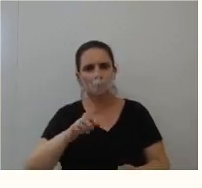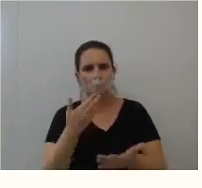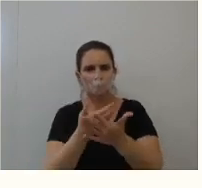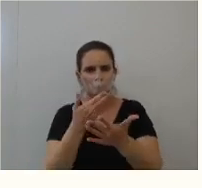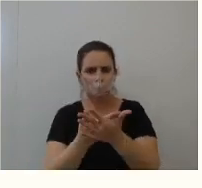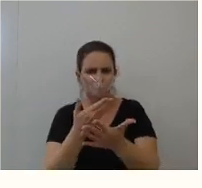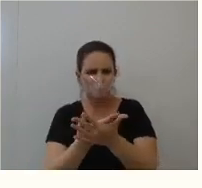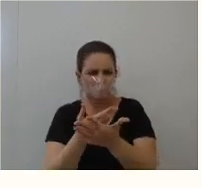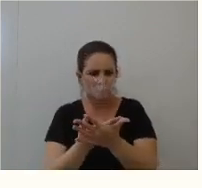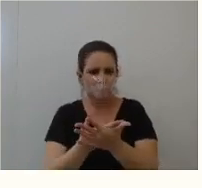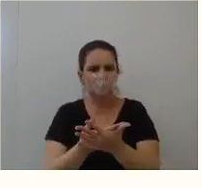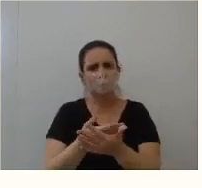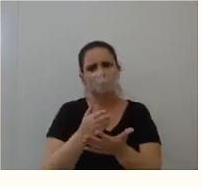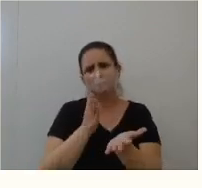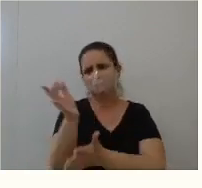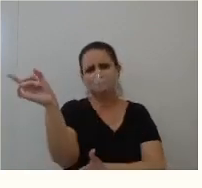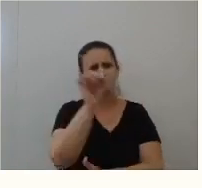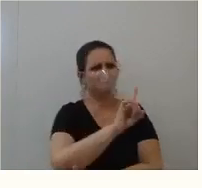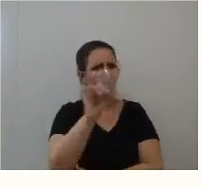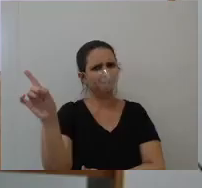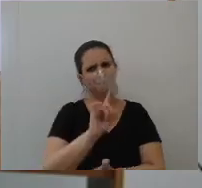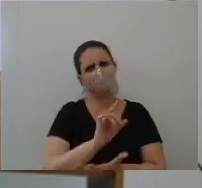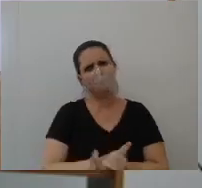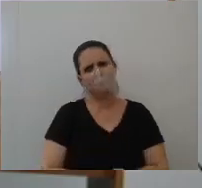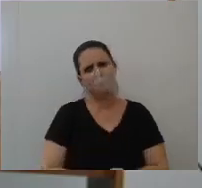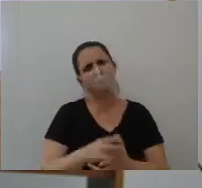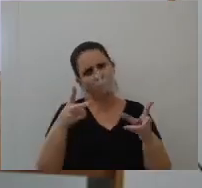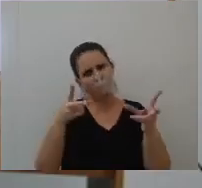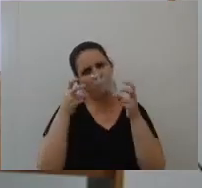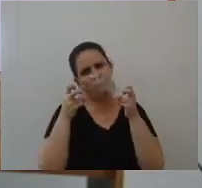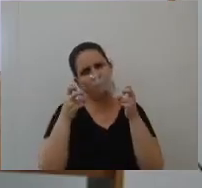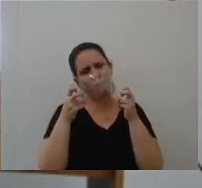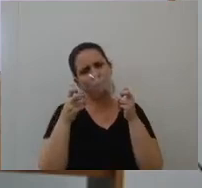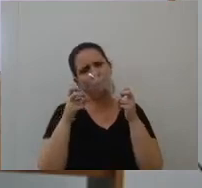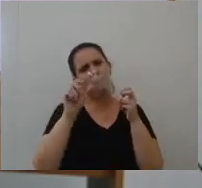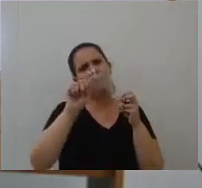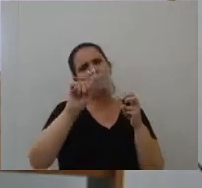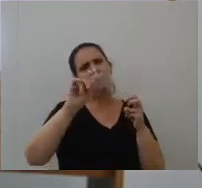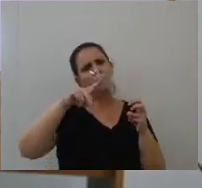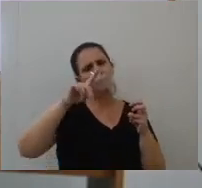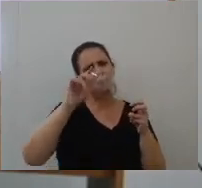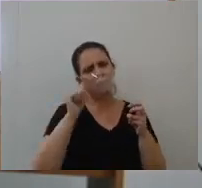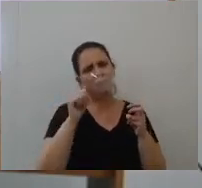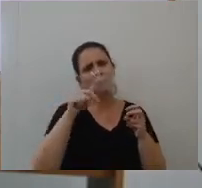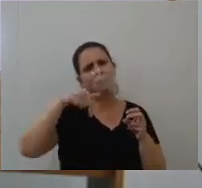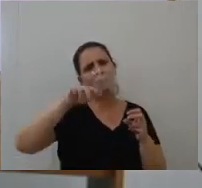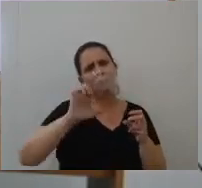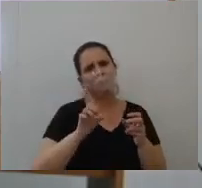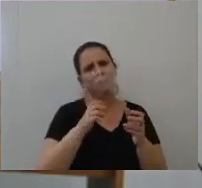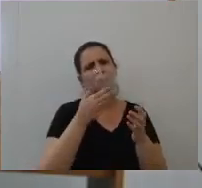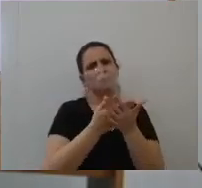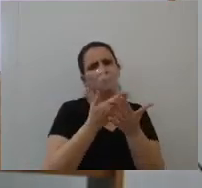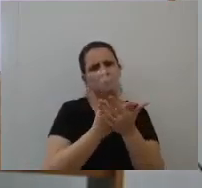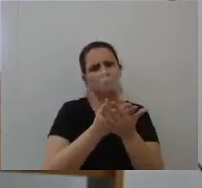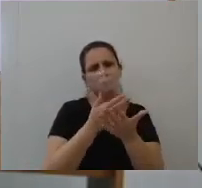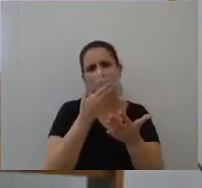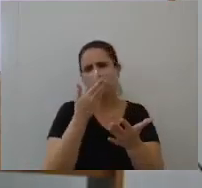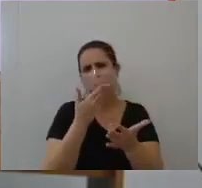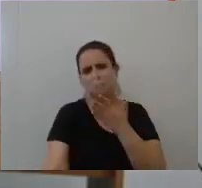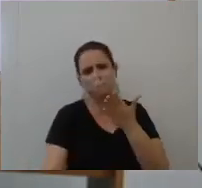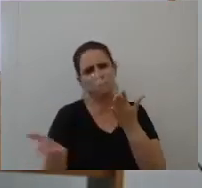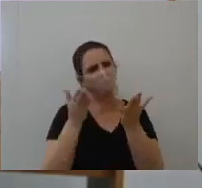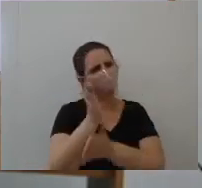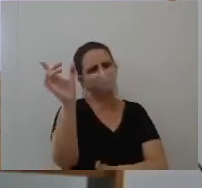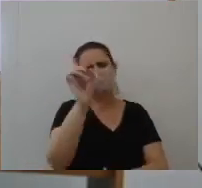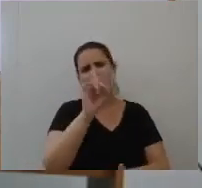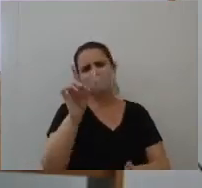muito, foi reprovado. Perceba, ainda que tenha estudado muito, foi reprovado. Deus o livre, né? Mas